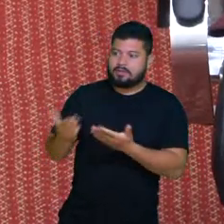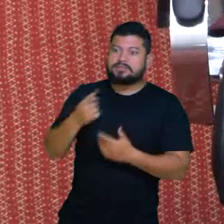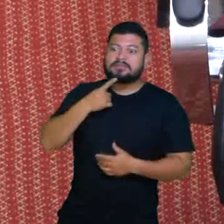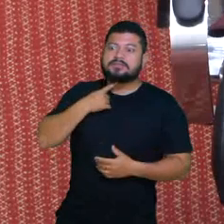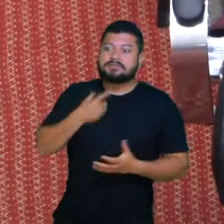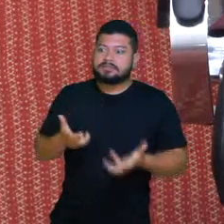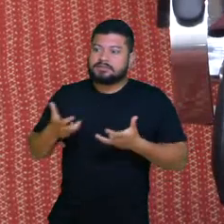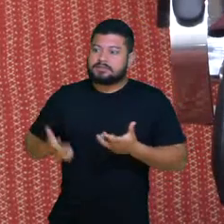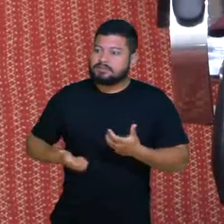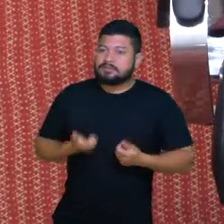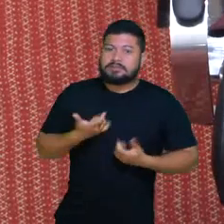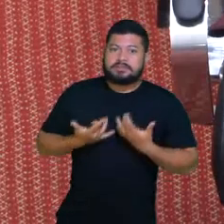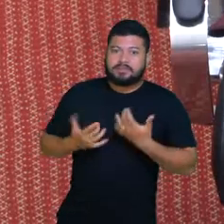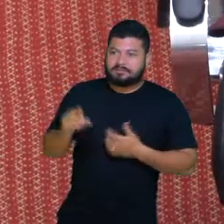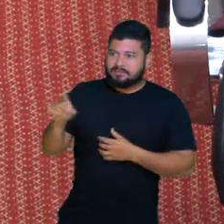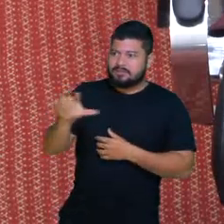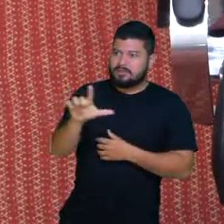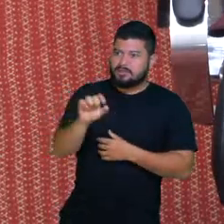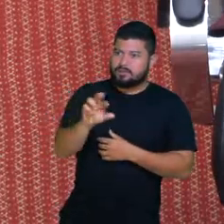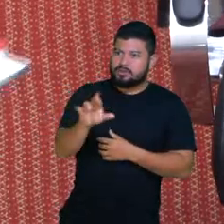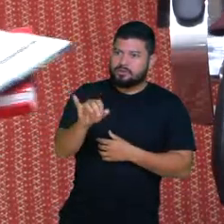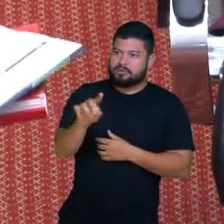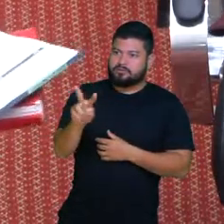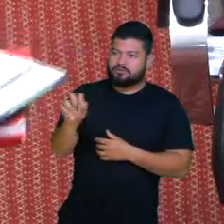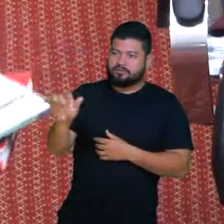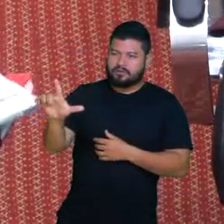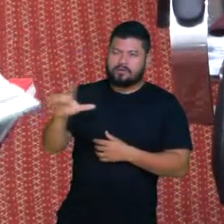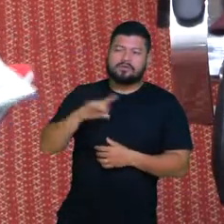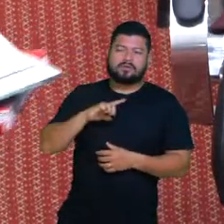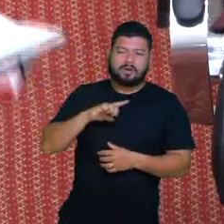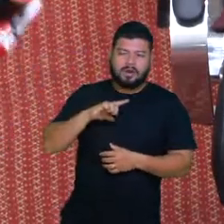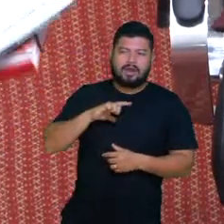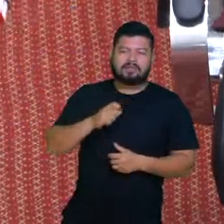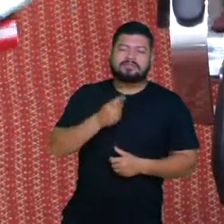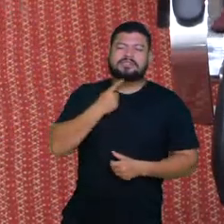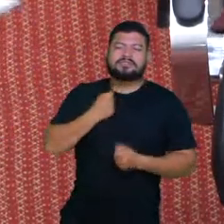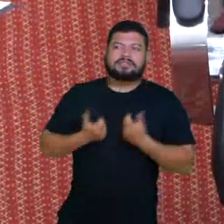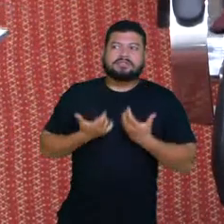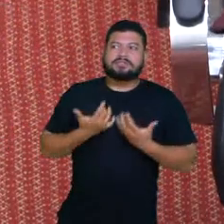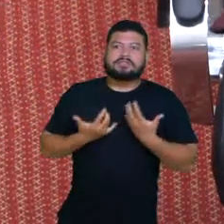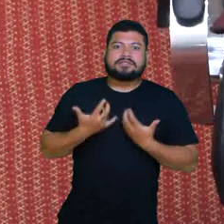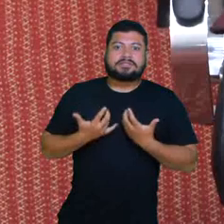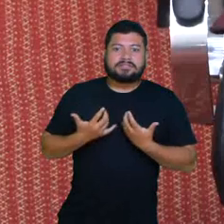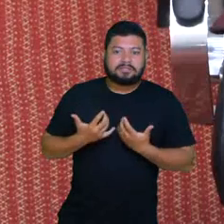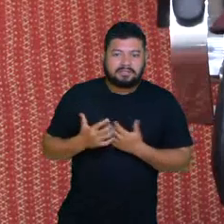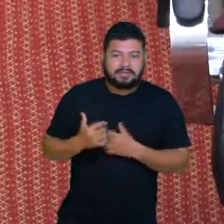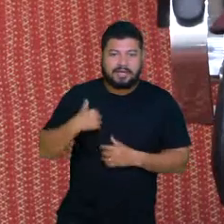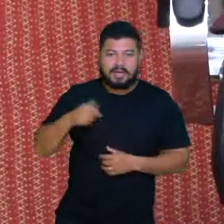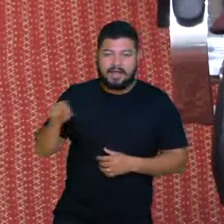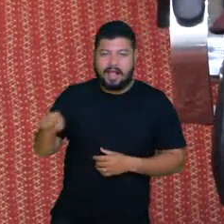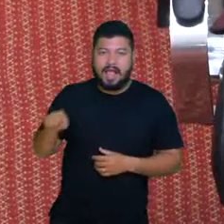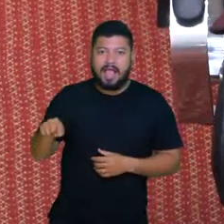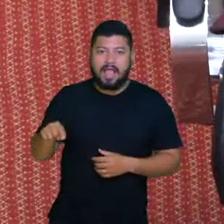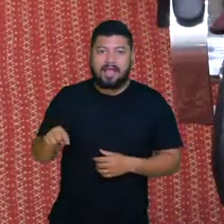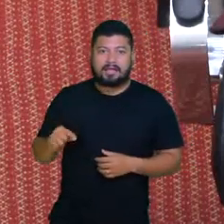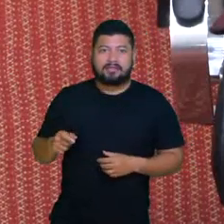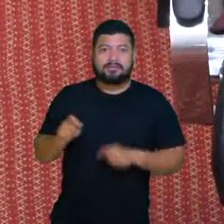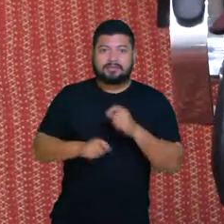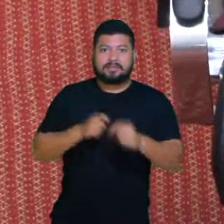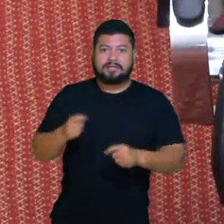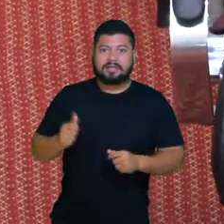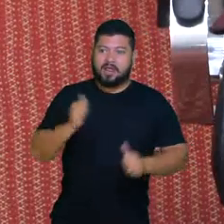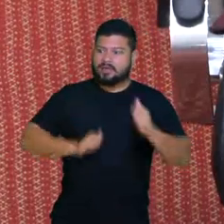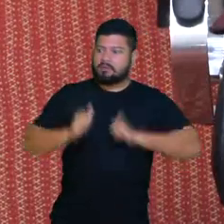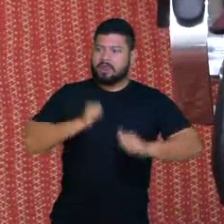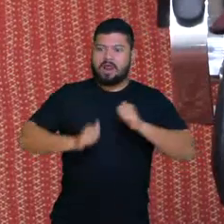tem tesão Lorival tá e você foi essa coisa de tu falar assim nessa animação é justamente não